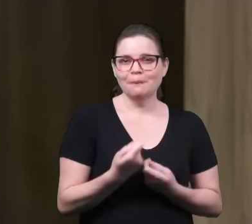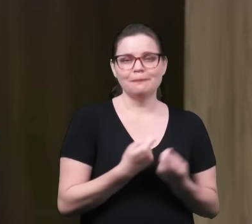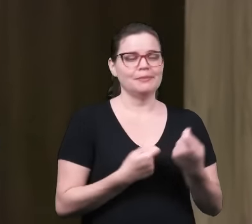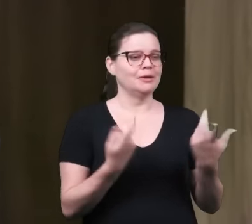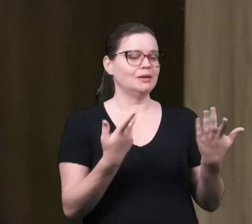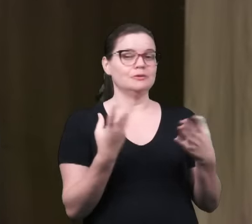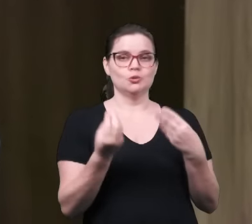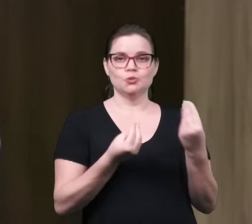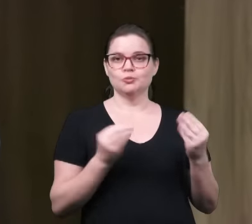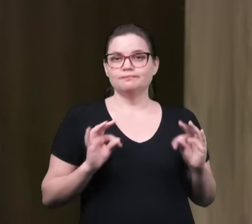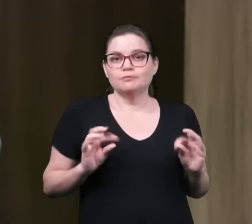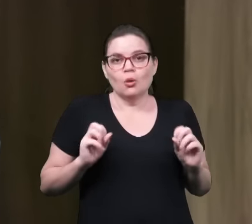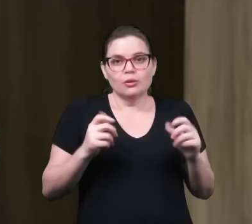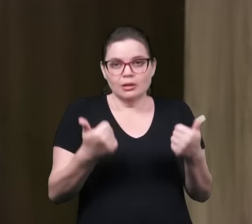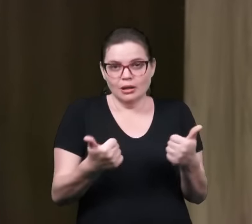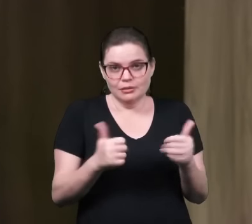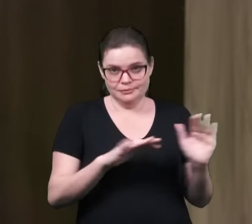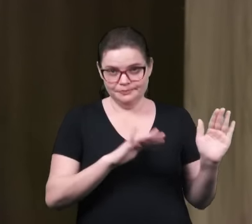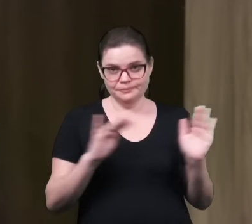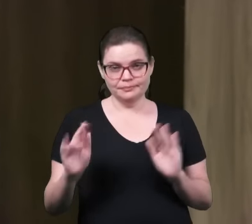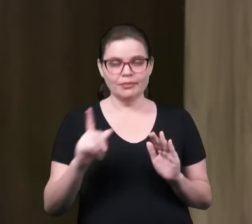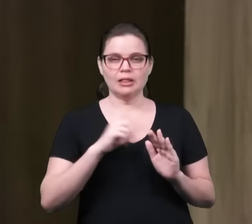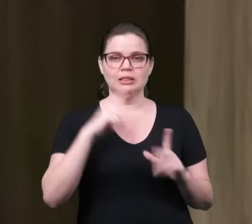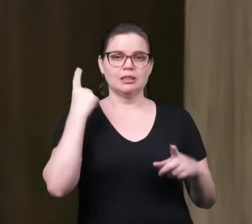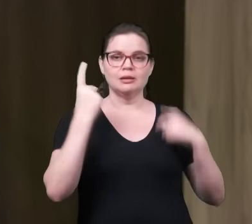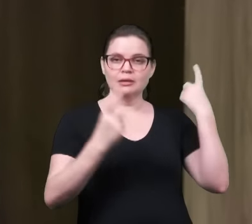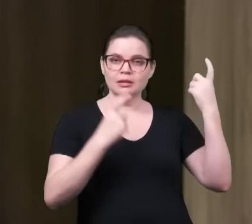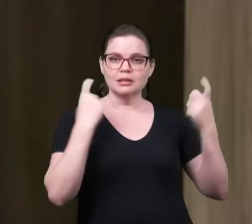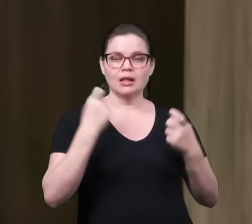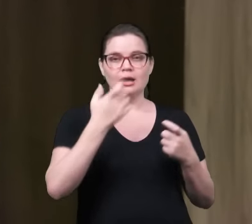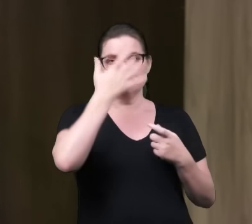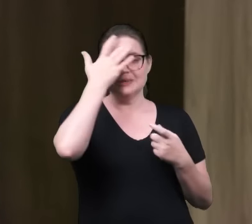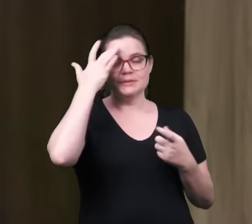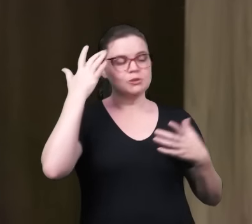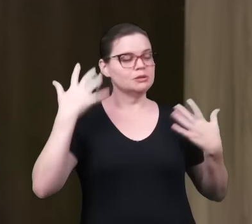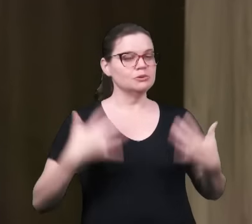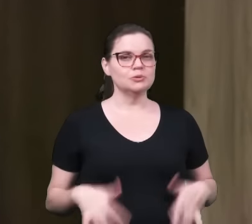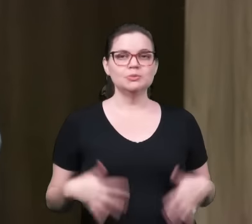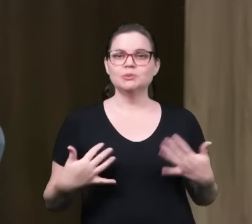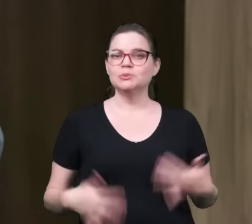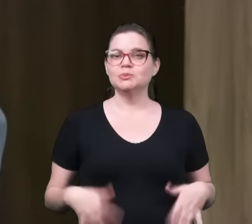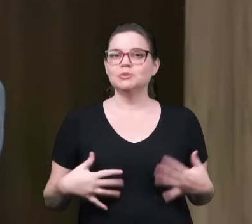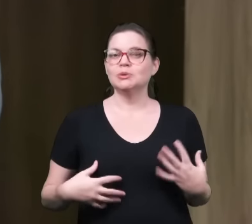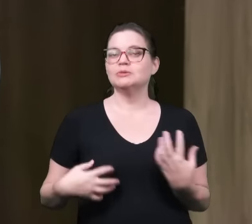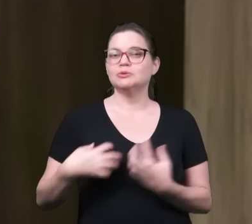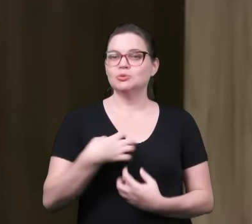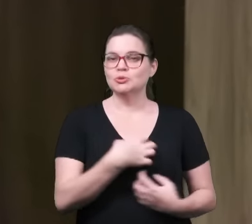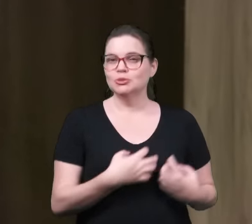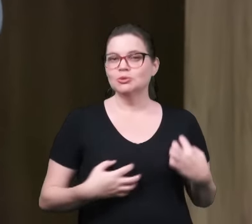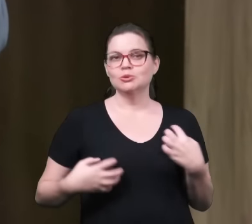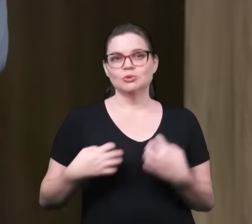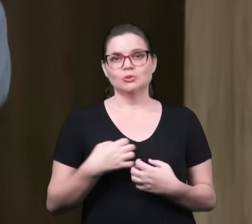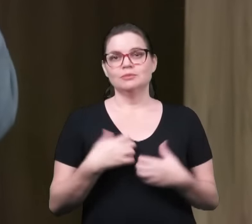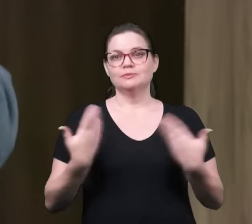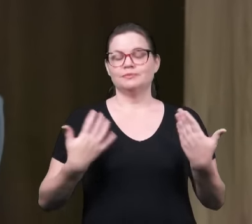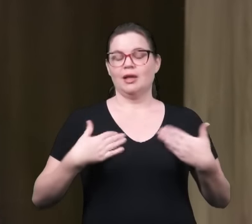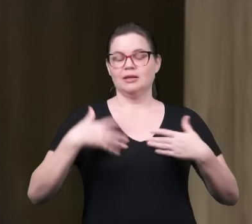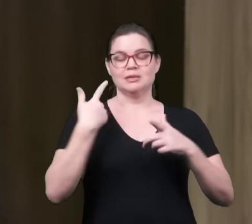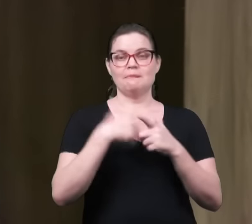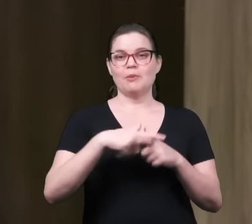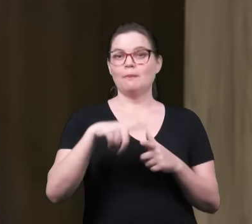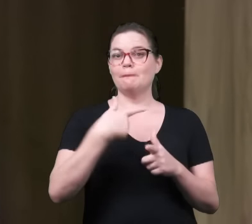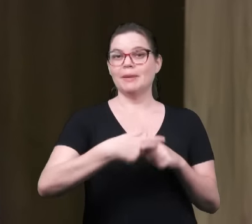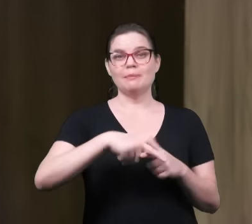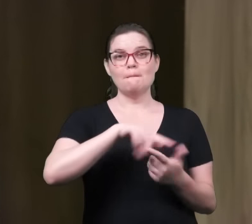fazer. E tantas pessoas desesperadas, aflitas, e certamente esses problemas